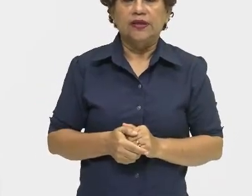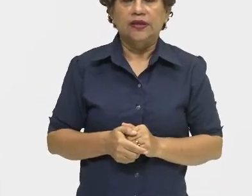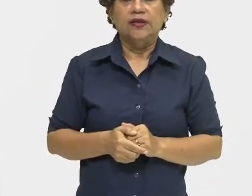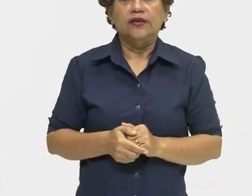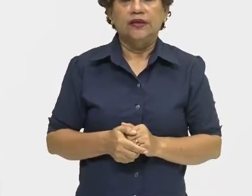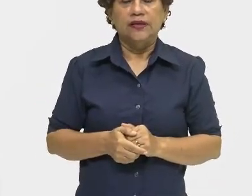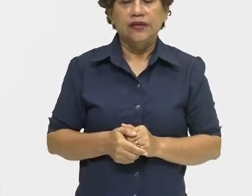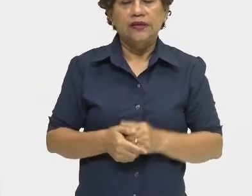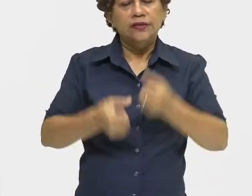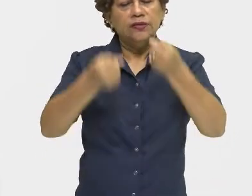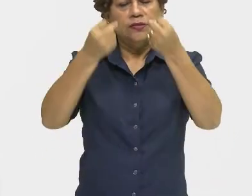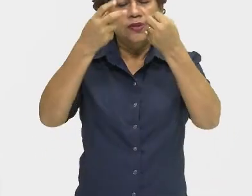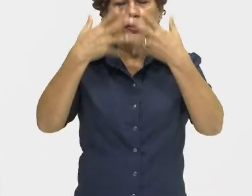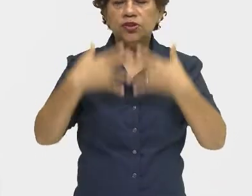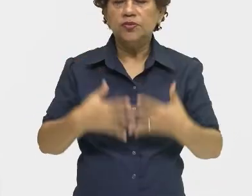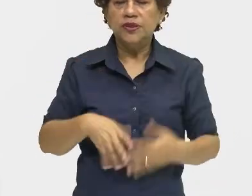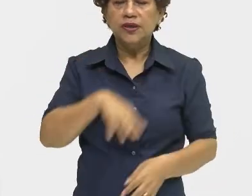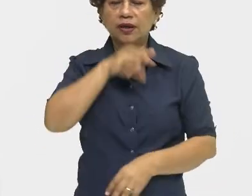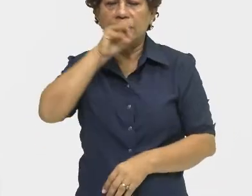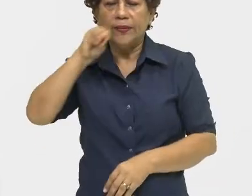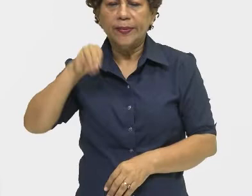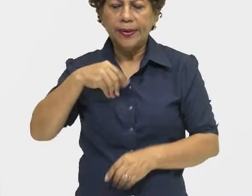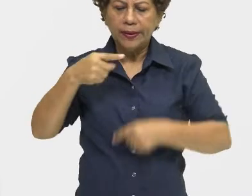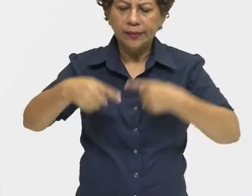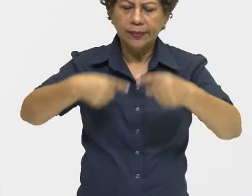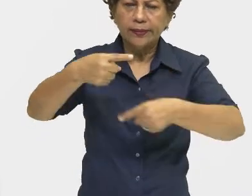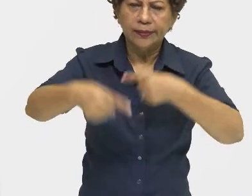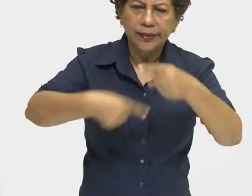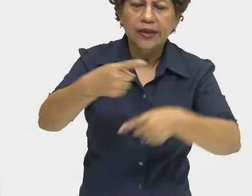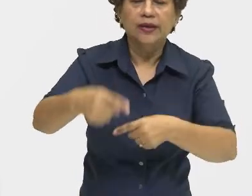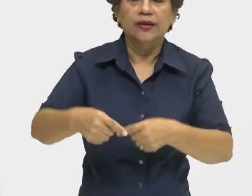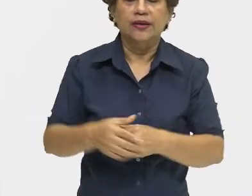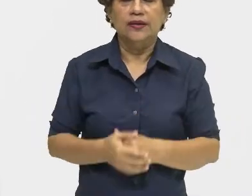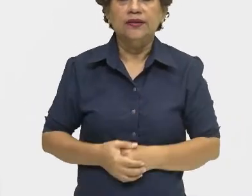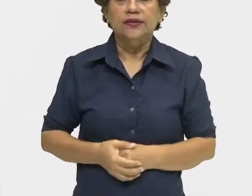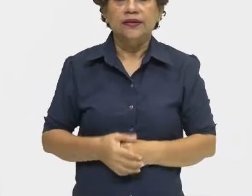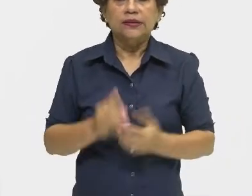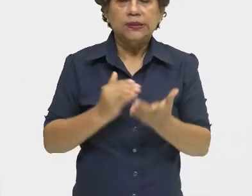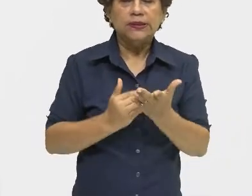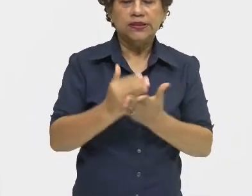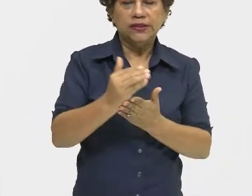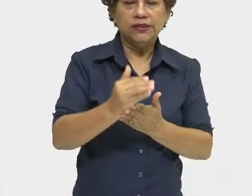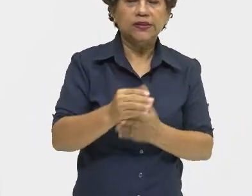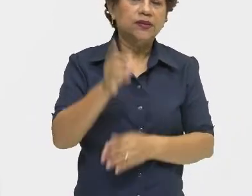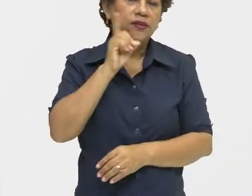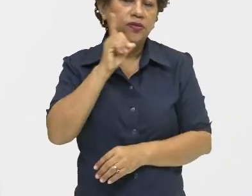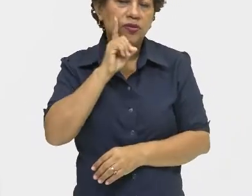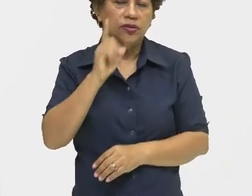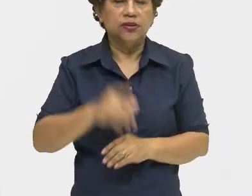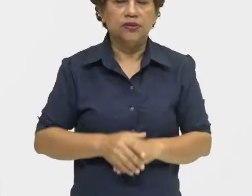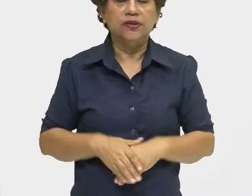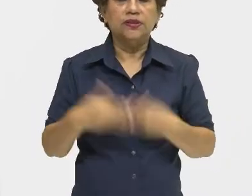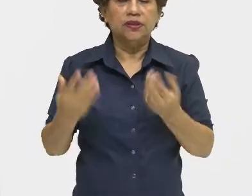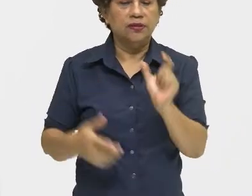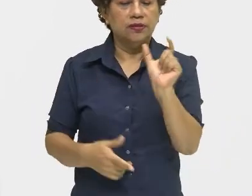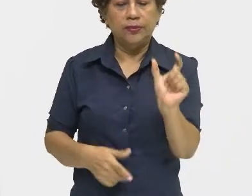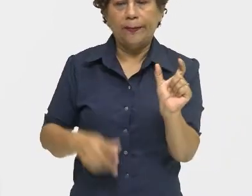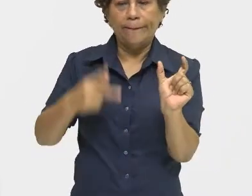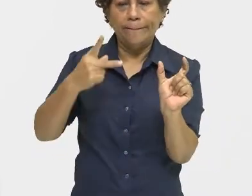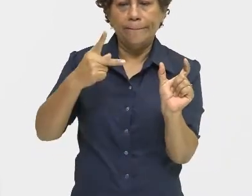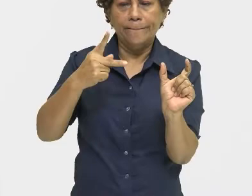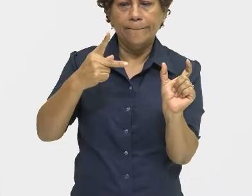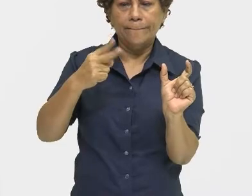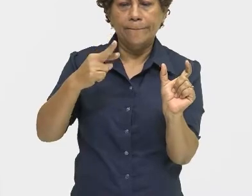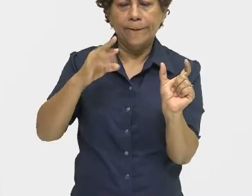entre gerações e surgem das interações cotidianas. Então, os provérbios e os ditados,